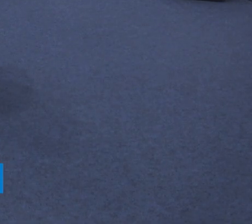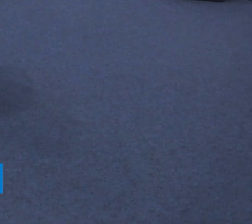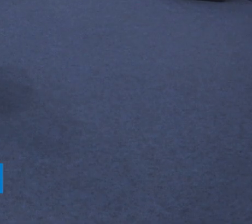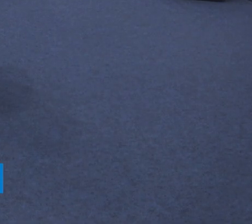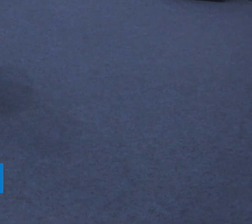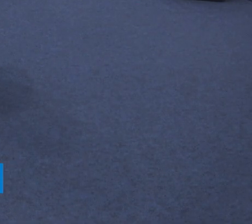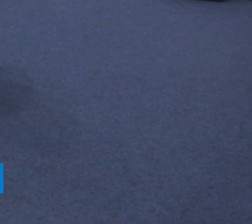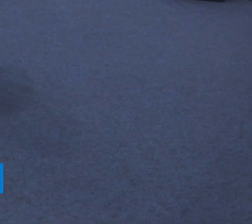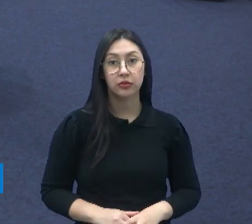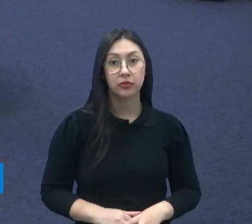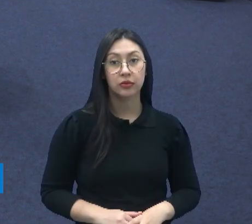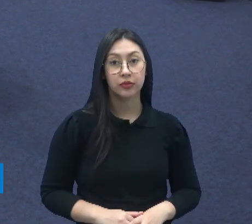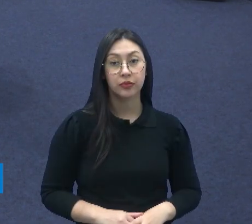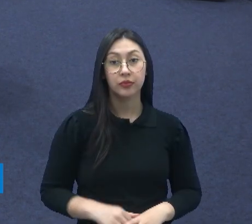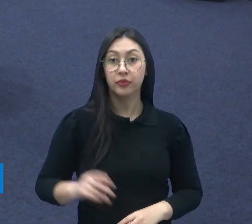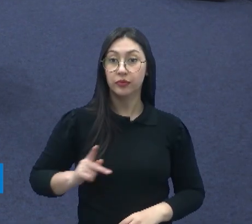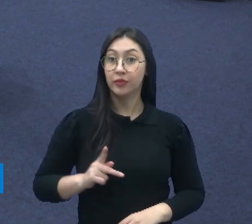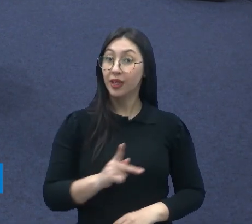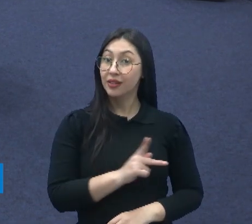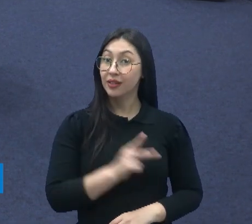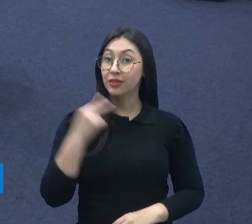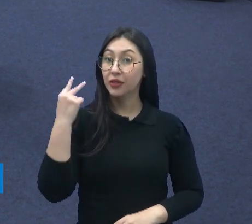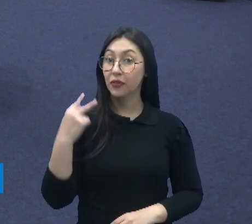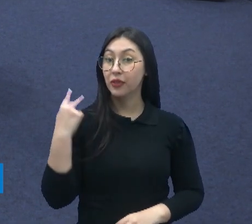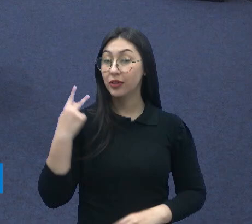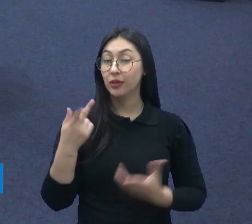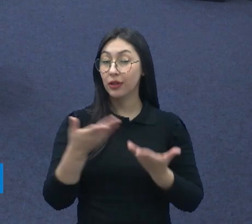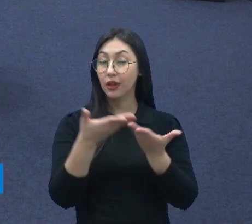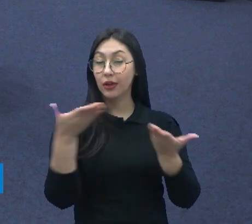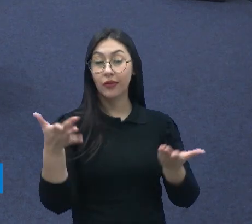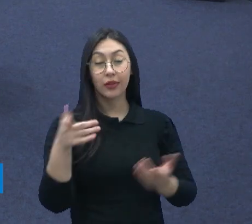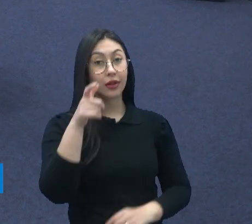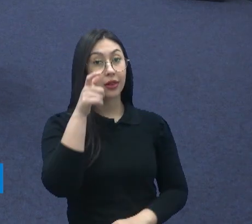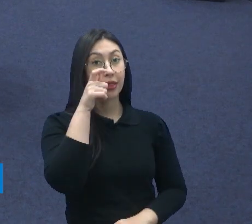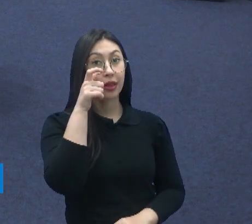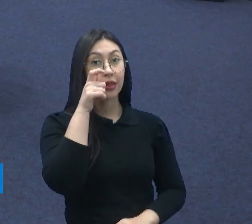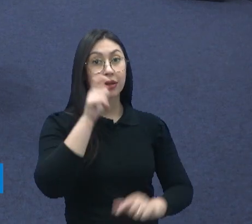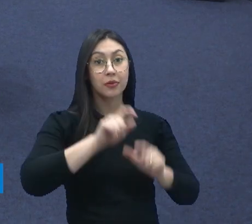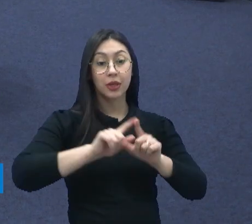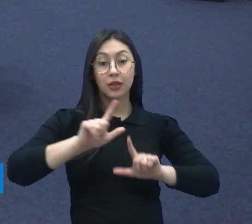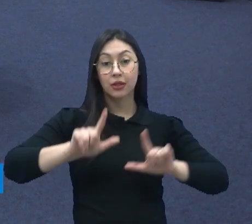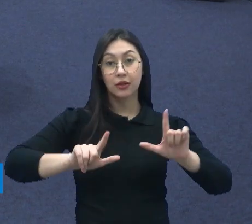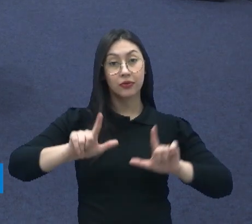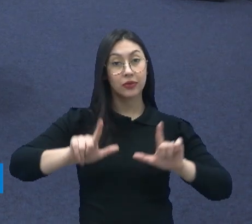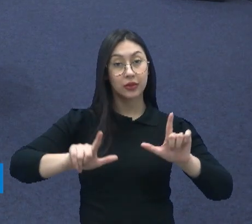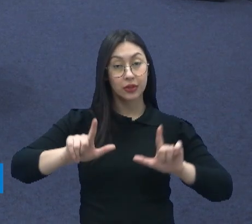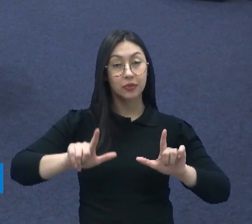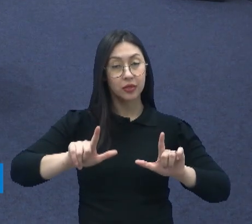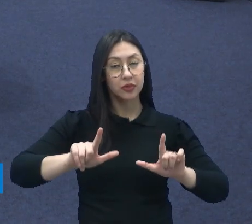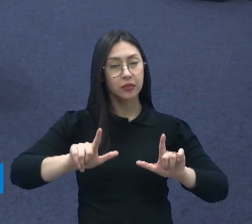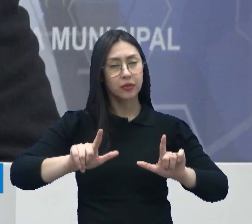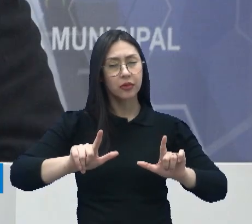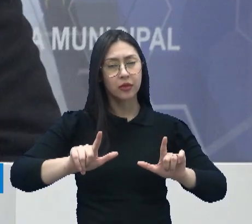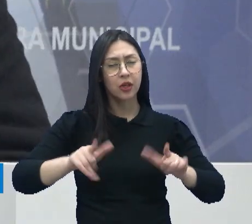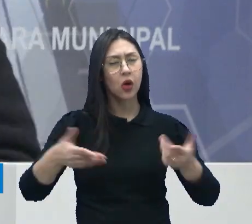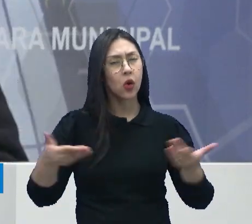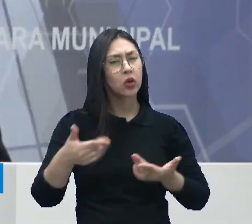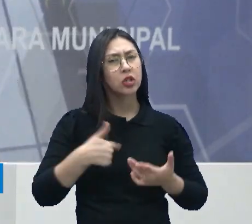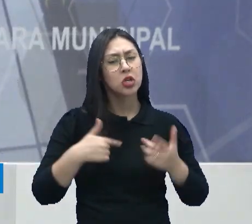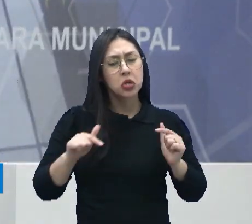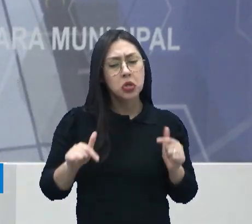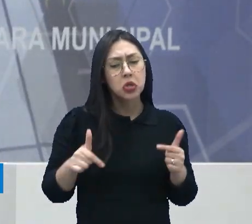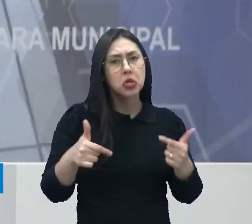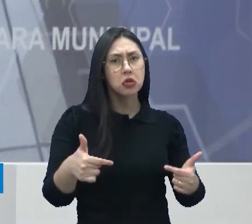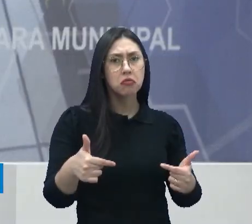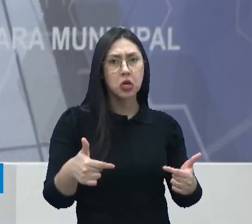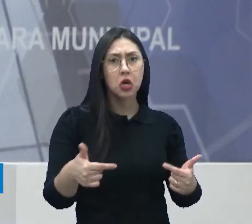Senhora presidente, nobres vereadores e aqueles que nos assistem através da TV Câmara, eu me posiciono nessa tribuna para fazer, nesse meu